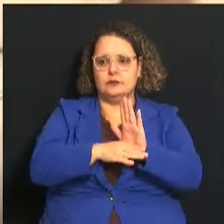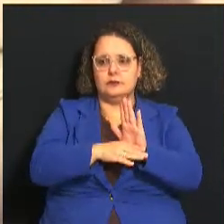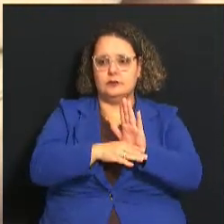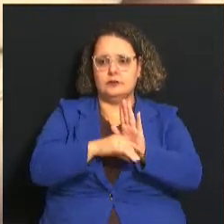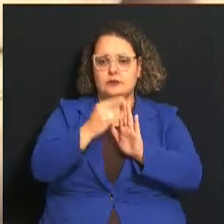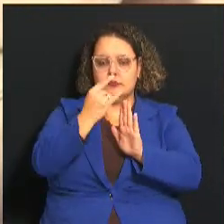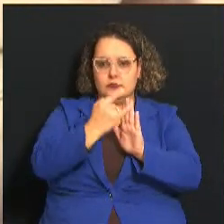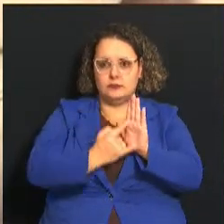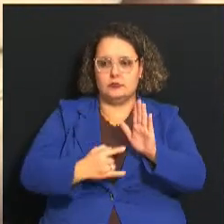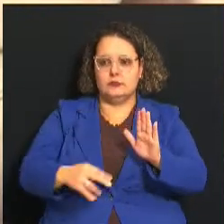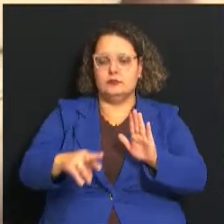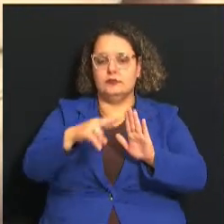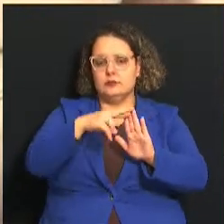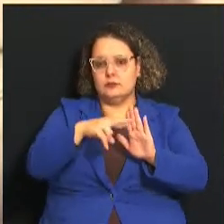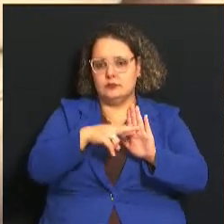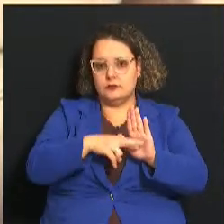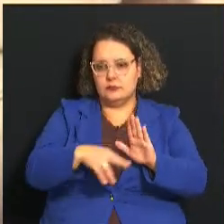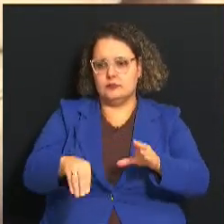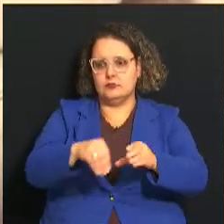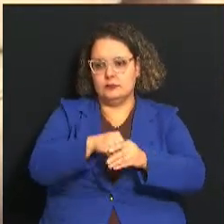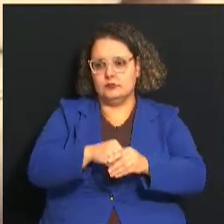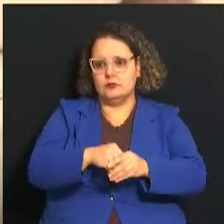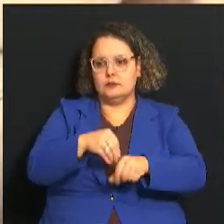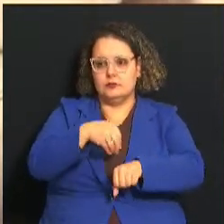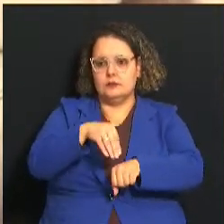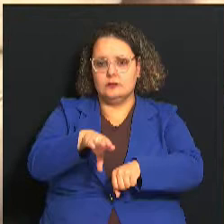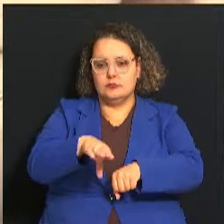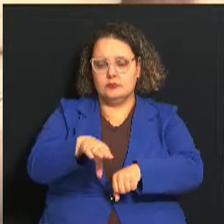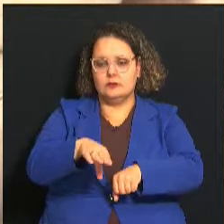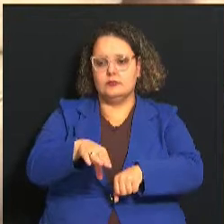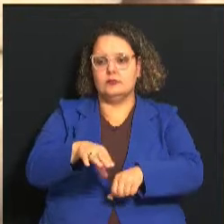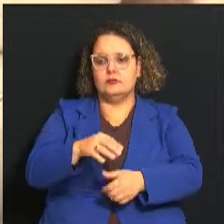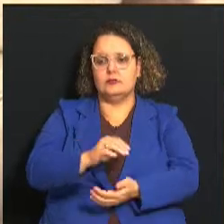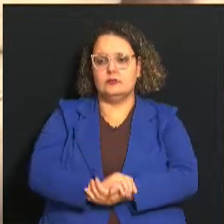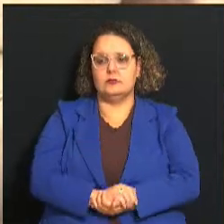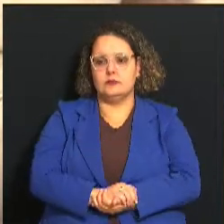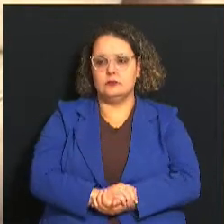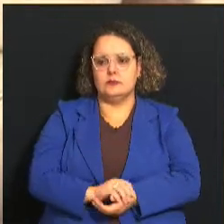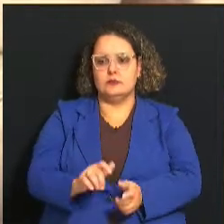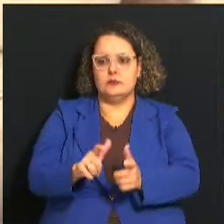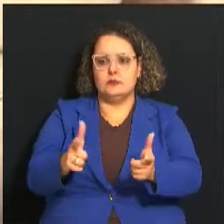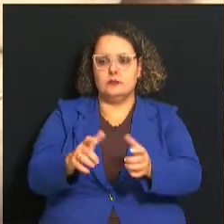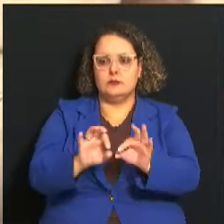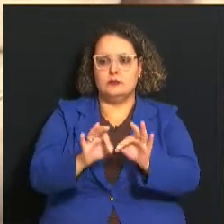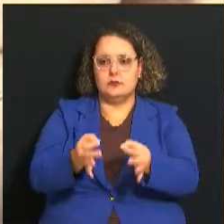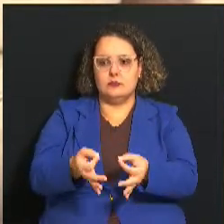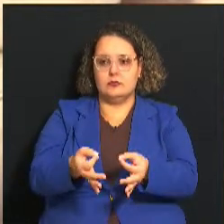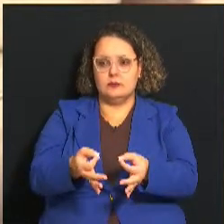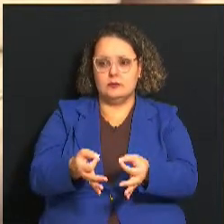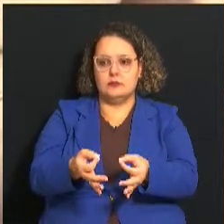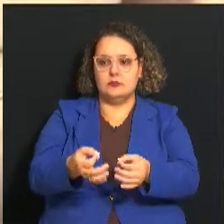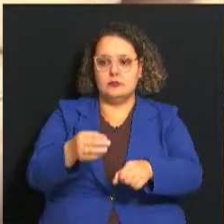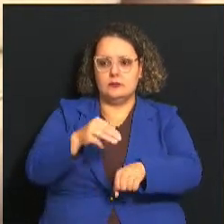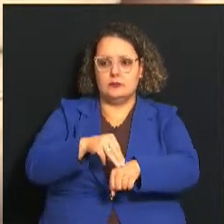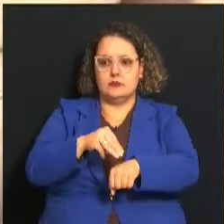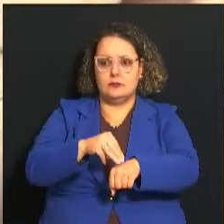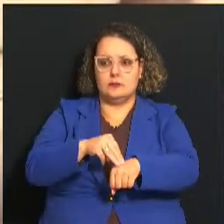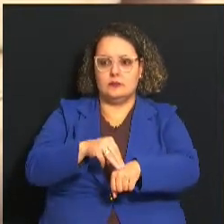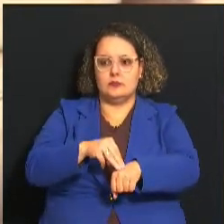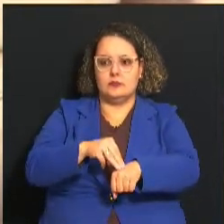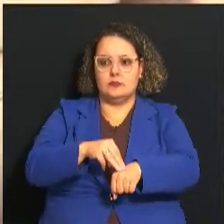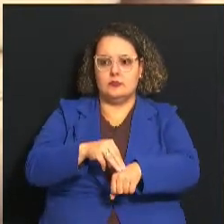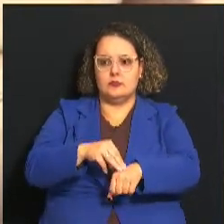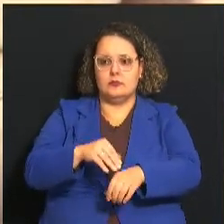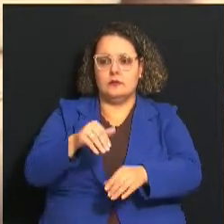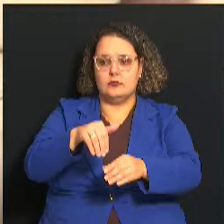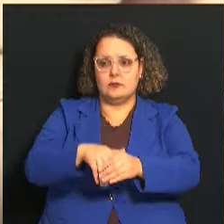regimento interno, com deliberações tomadas por maioria simples de seus membros e com voto de qualidade